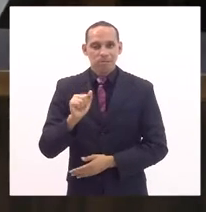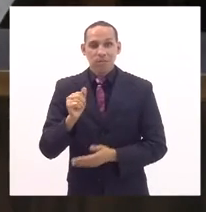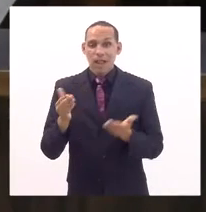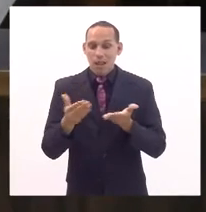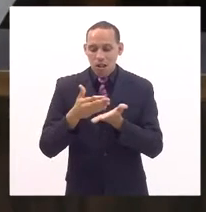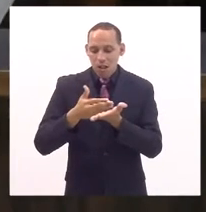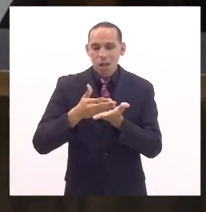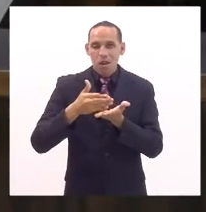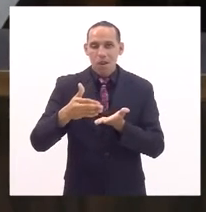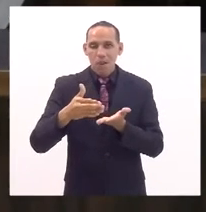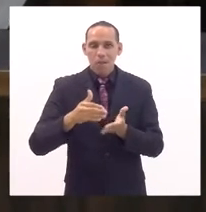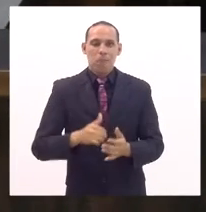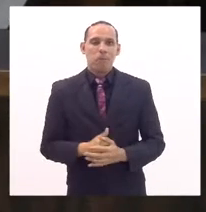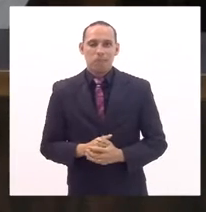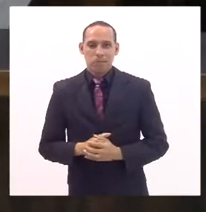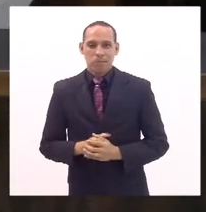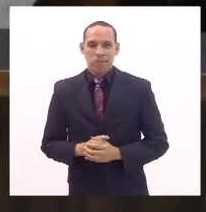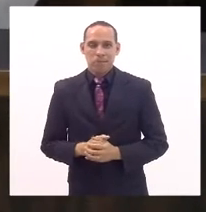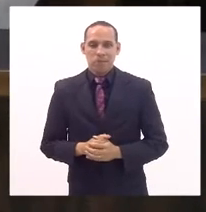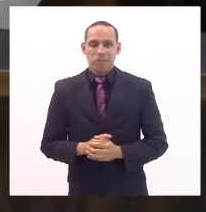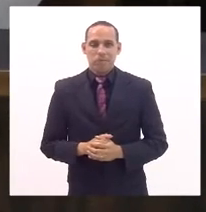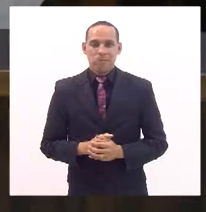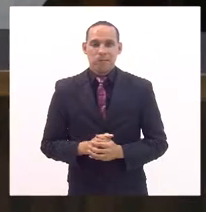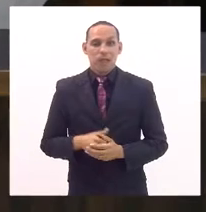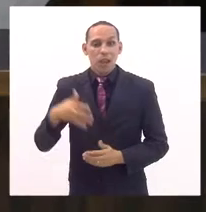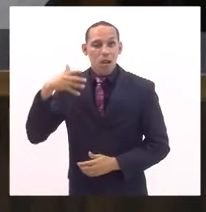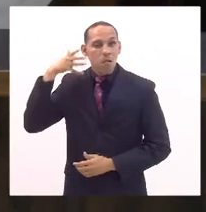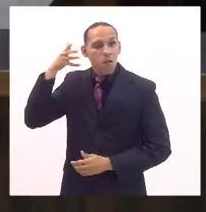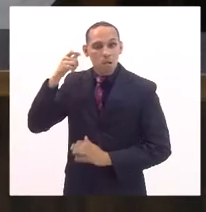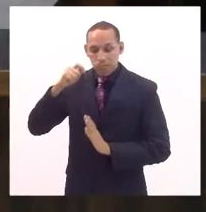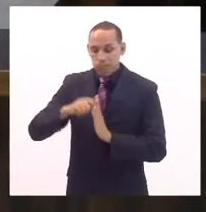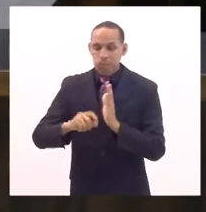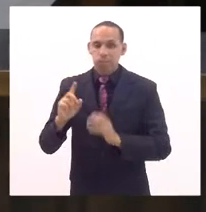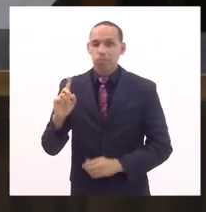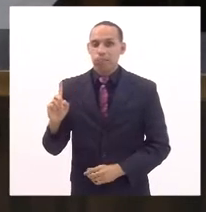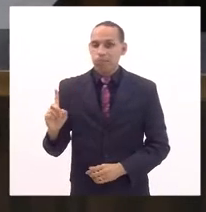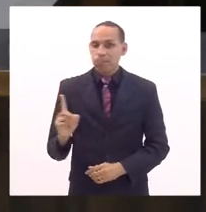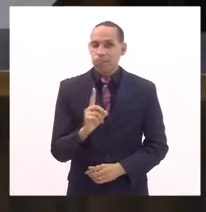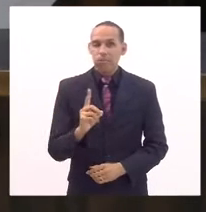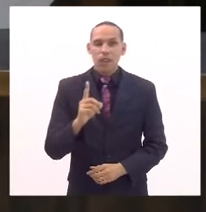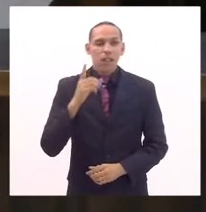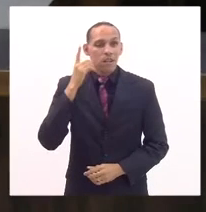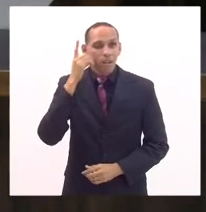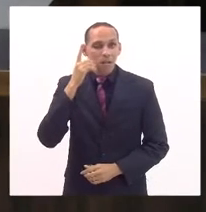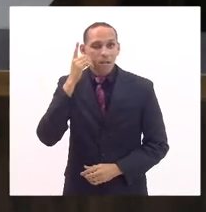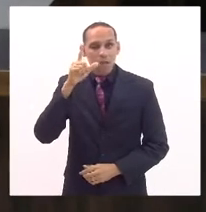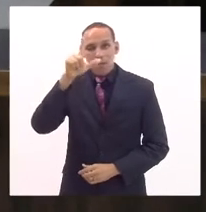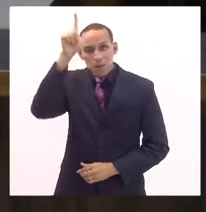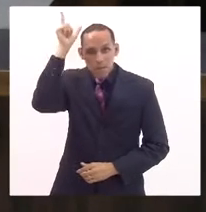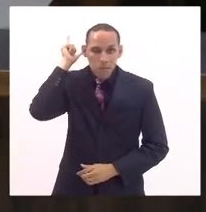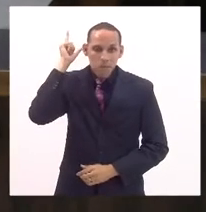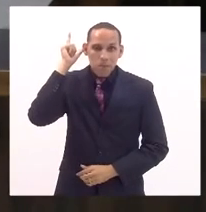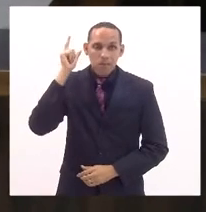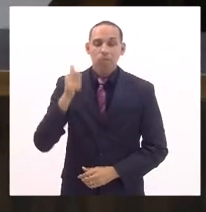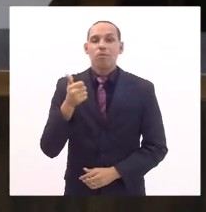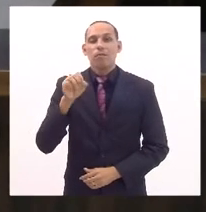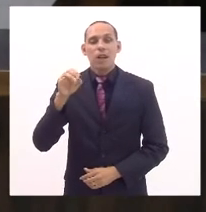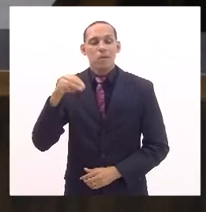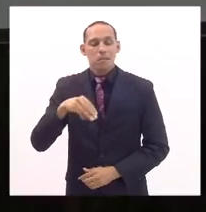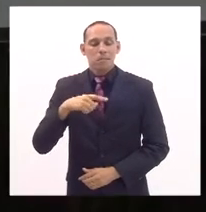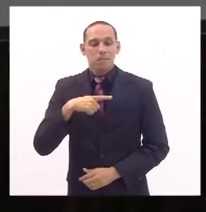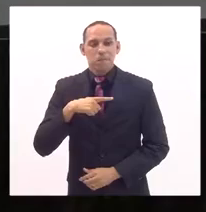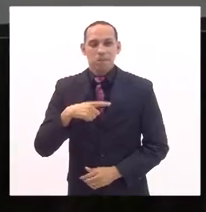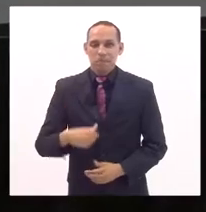passa-se ao expediente inicial o próximo orador inscrito é o Deputado Luiz Paulo dispõe de